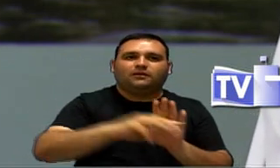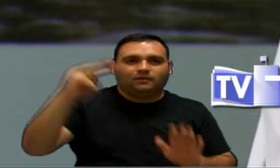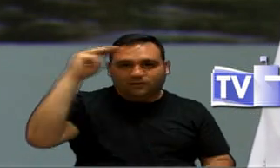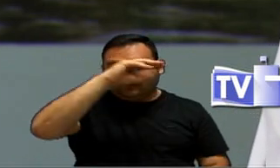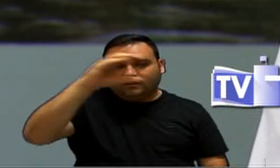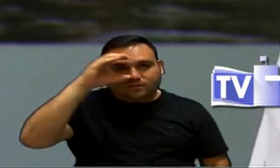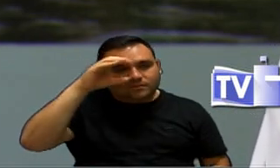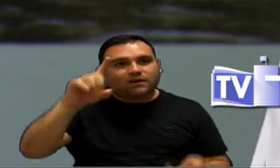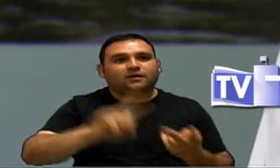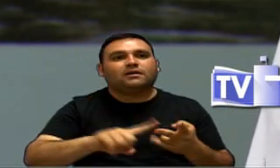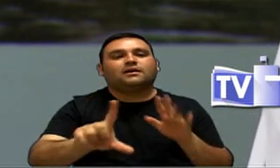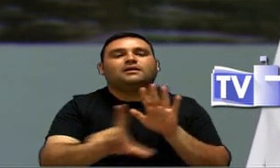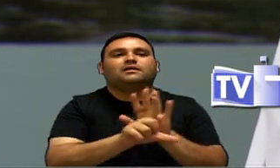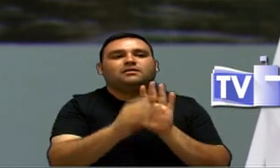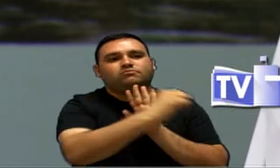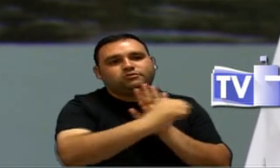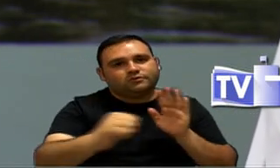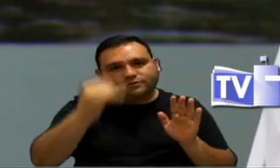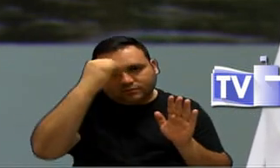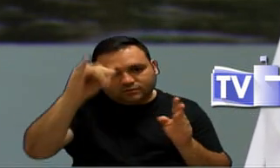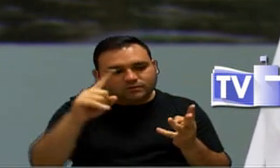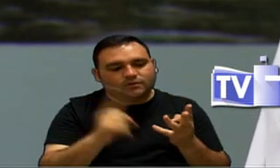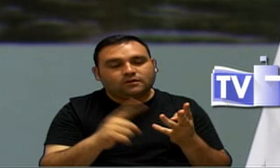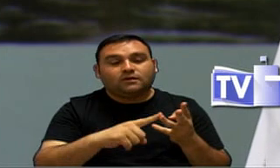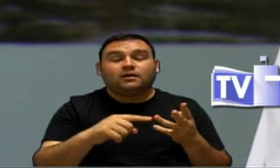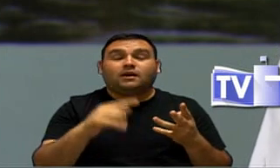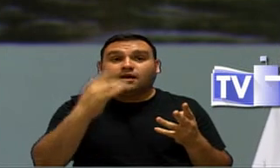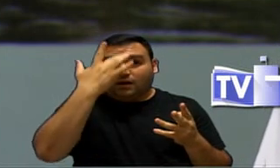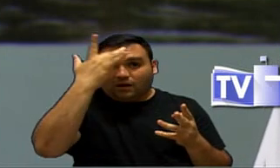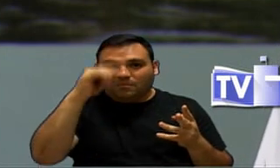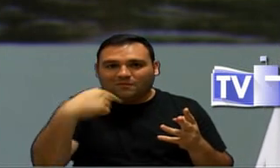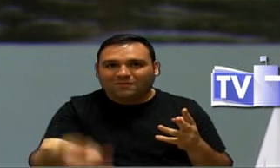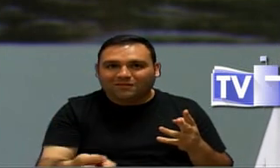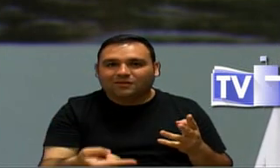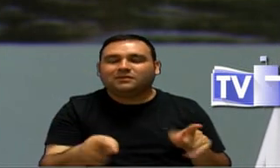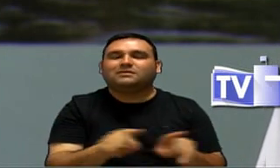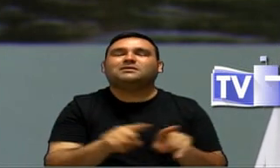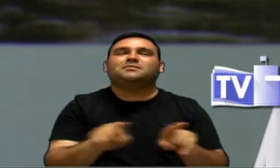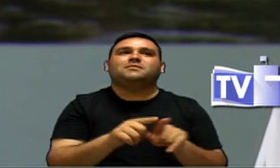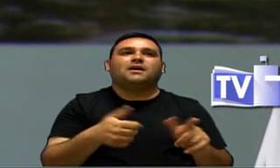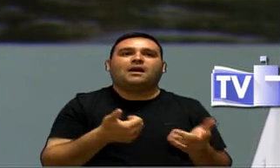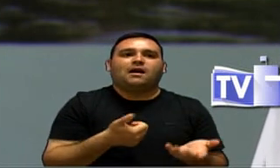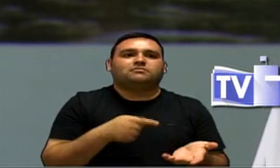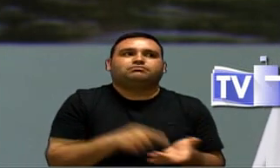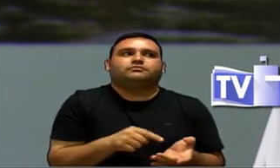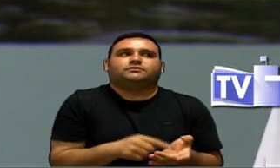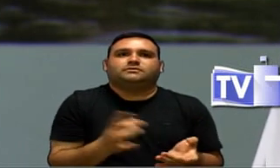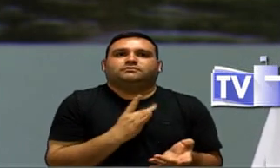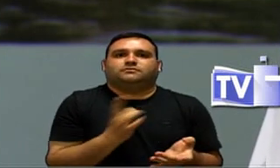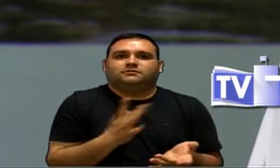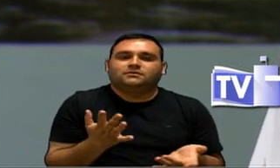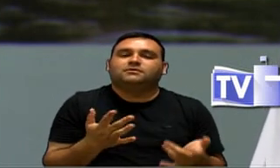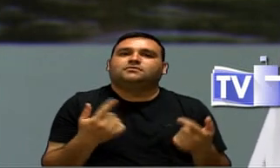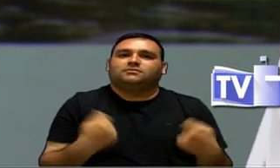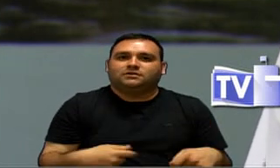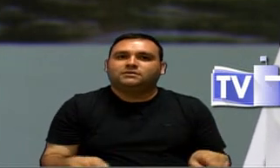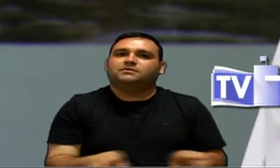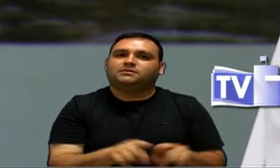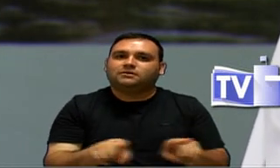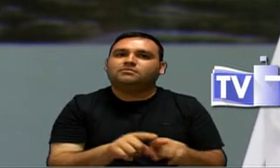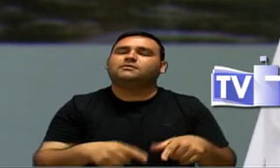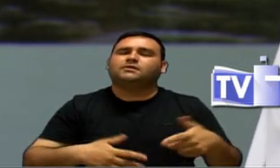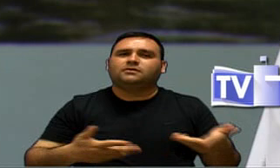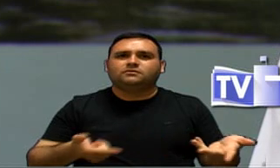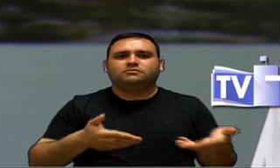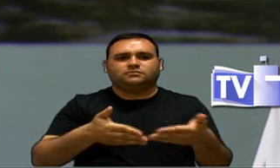do minuto seguinte, essas estruturas vão ter que funcionar, para o botão do pânico, vão ter que funcionar. E é isso que eu peço aqui,